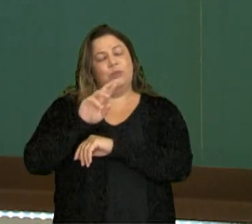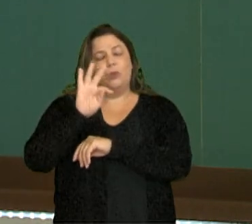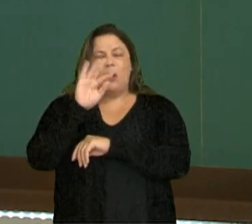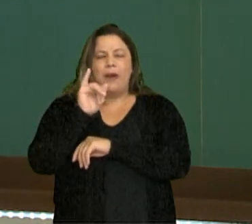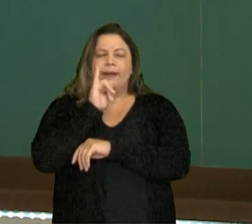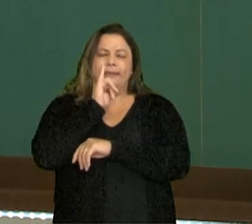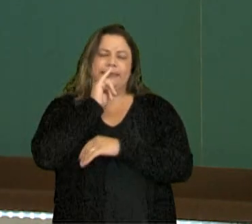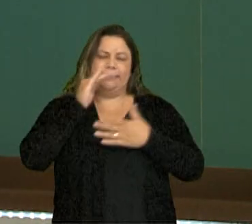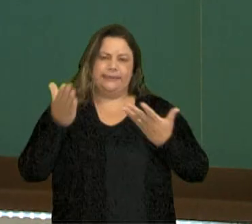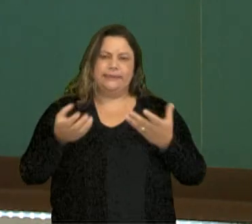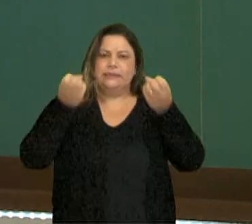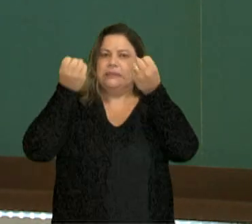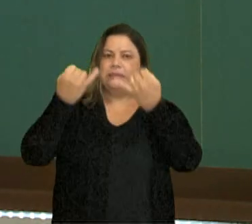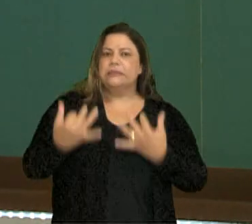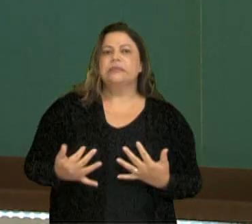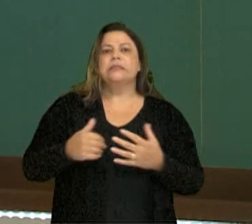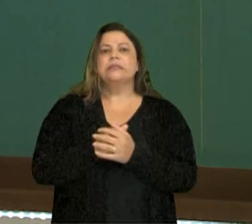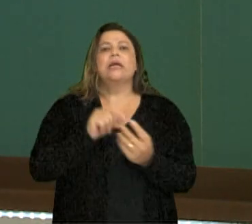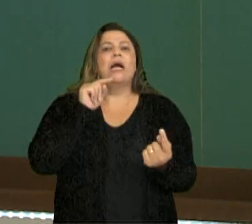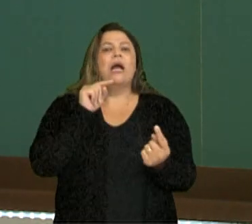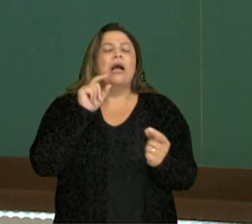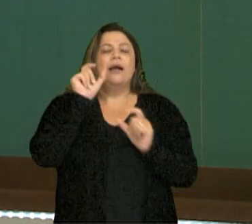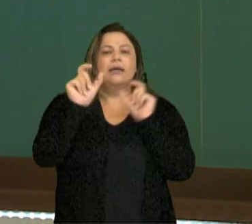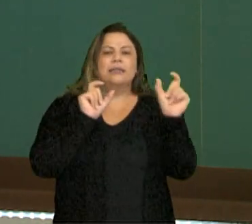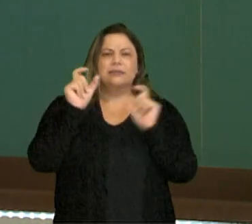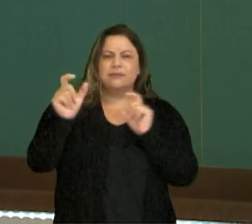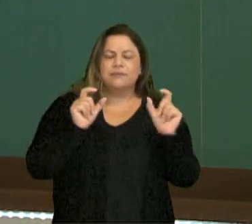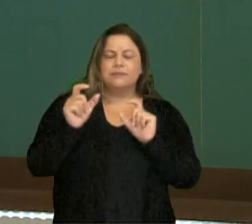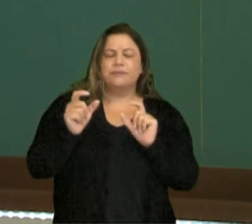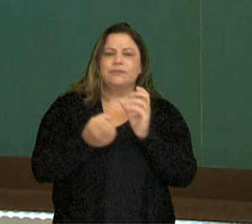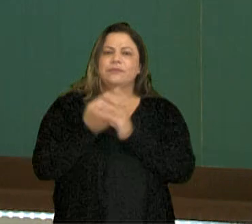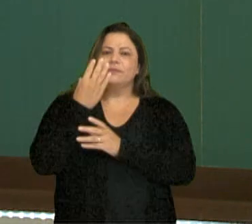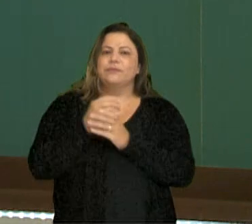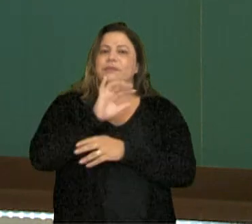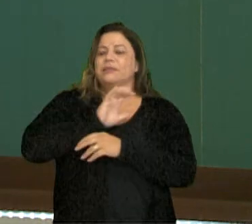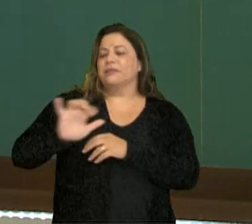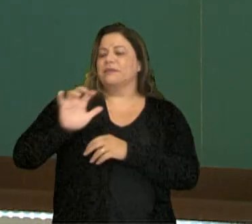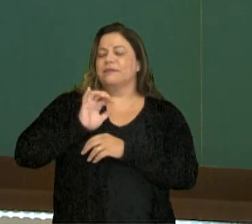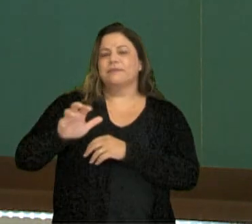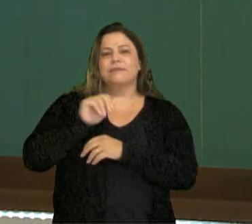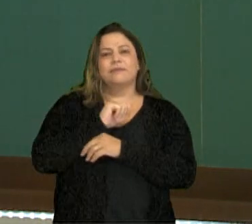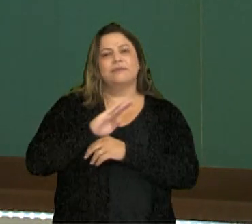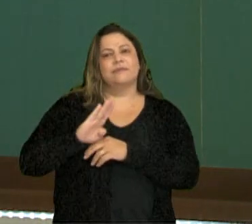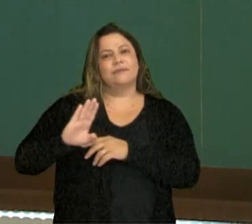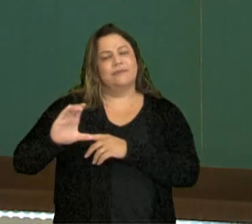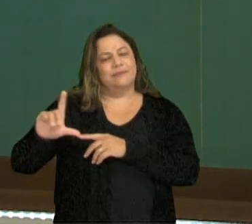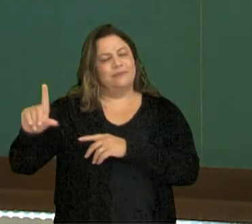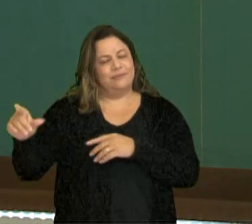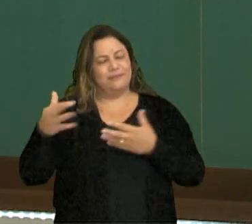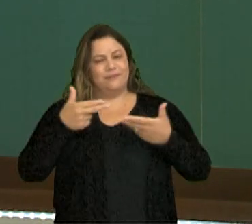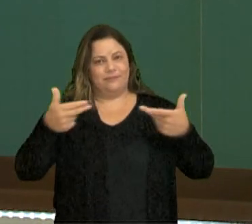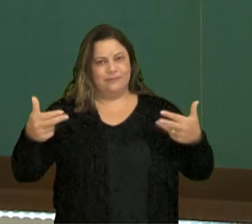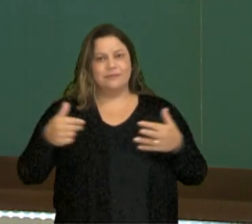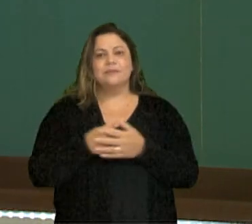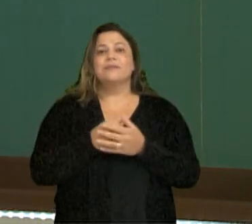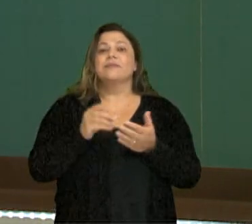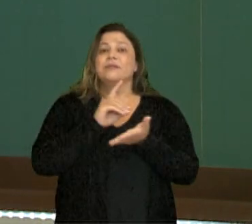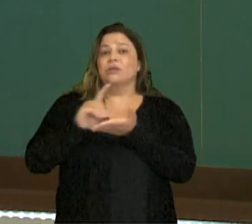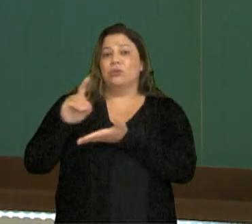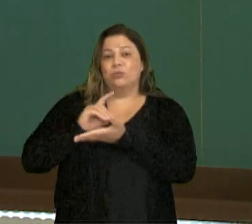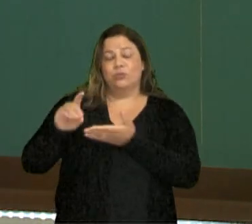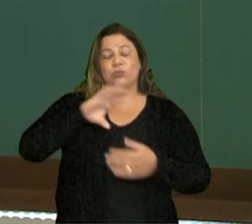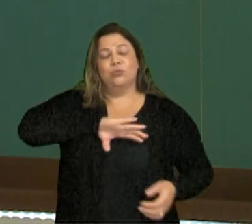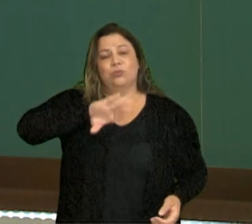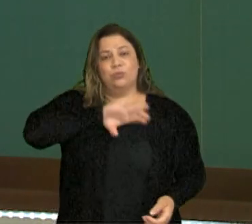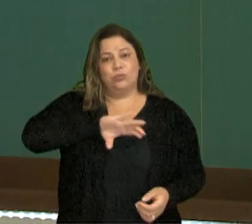certo? As palavras aparecem em ordem alfabética, assim como o nosso dicionário em português. E apresenta